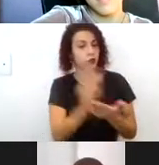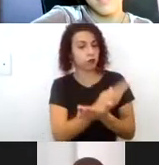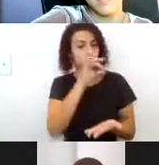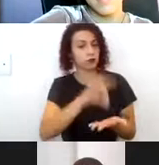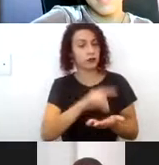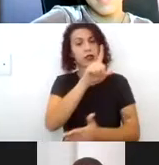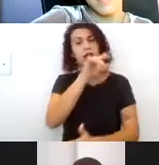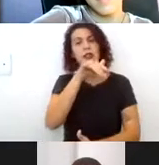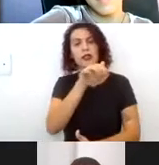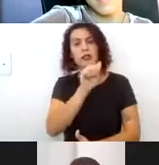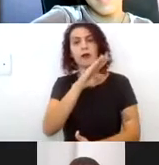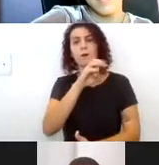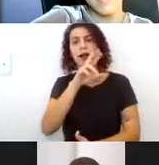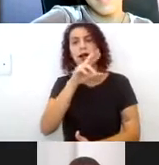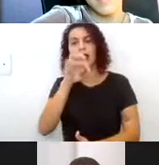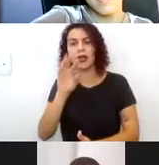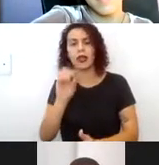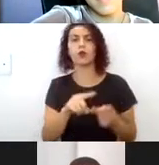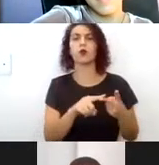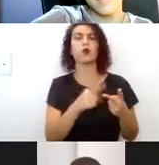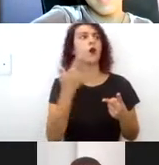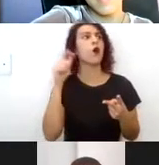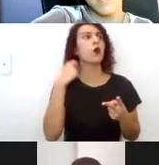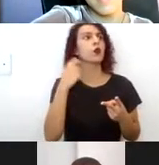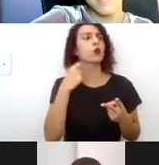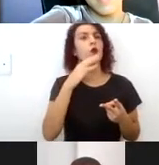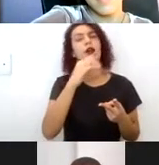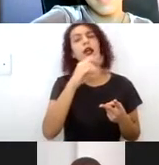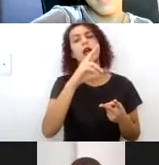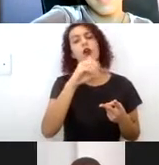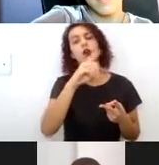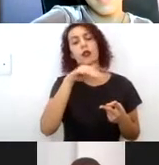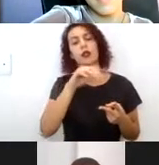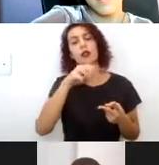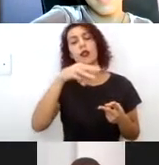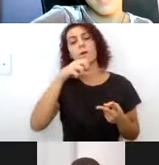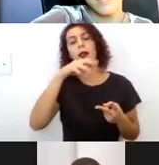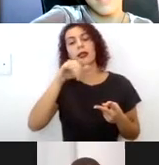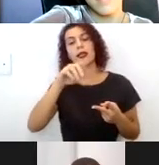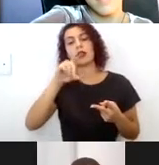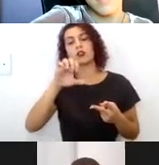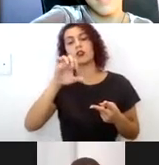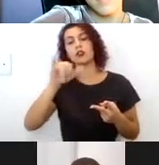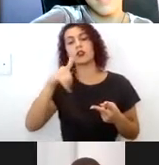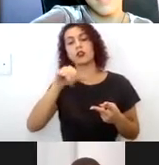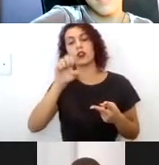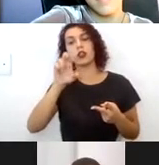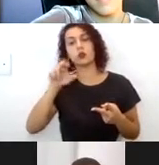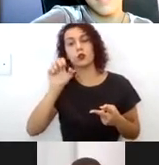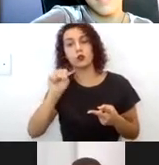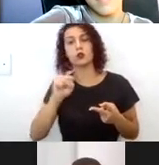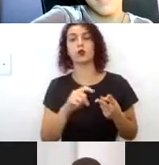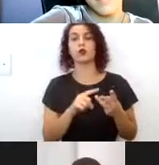é Maria Firmina de Jesus Carolina Maria de Jesus um é